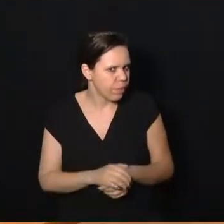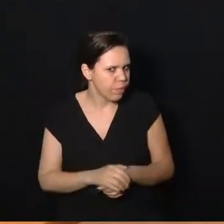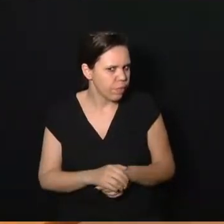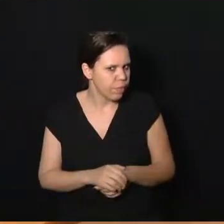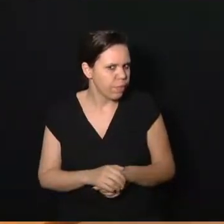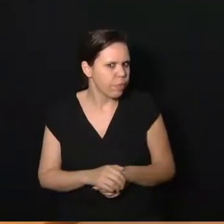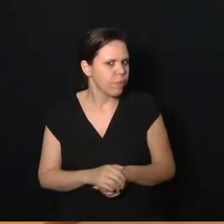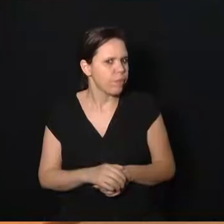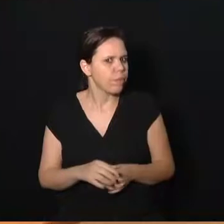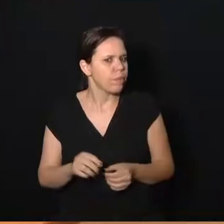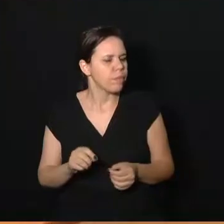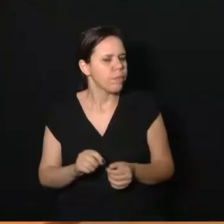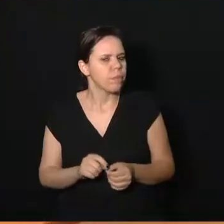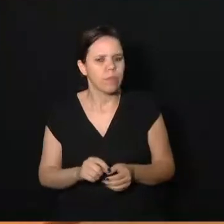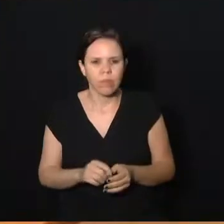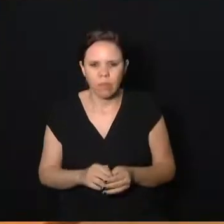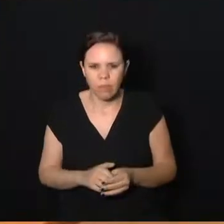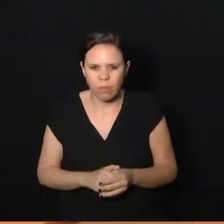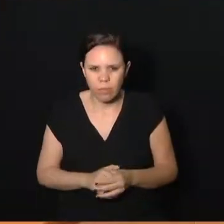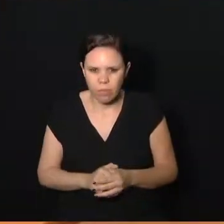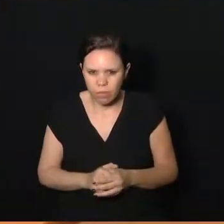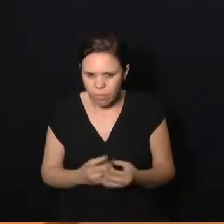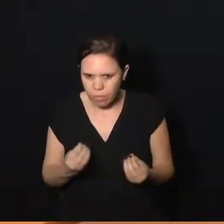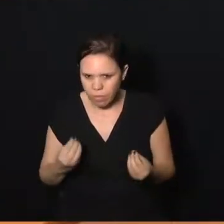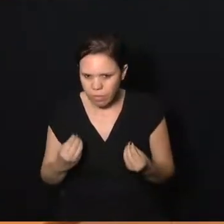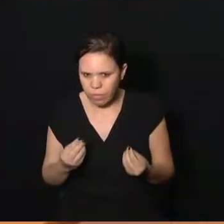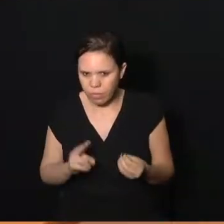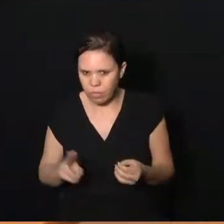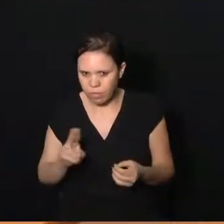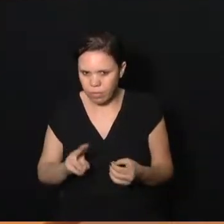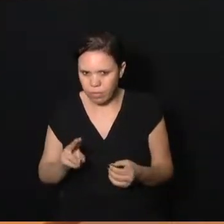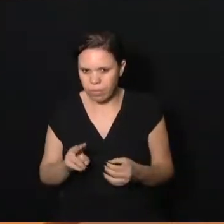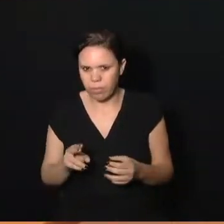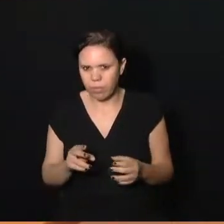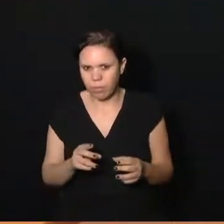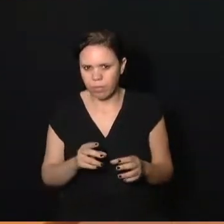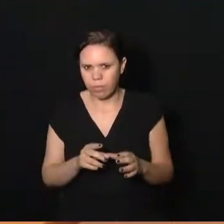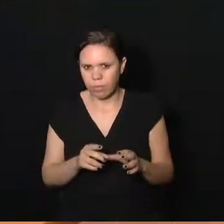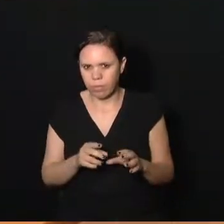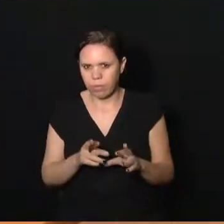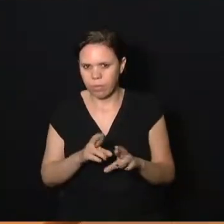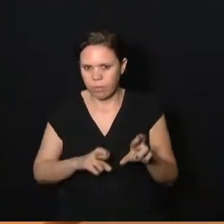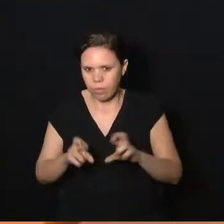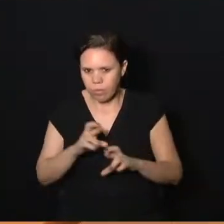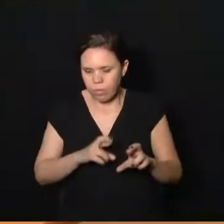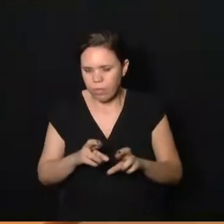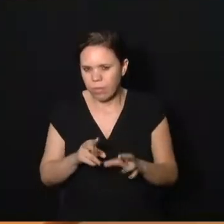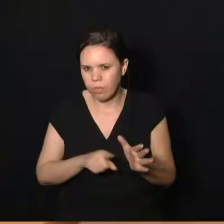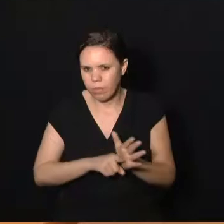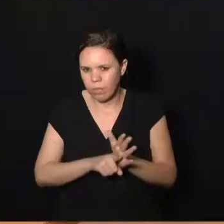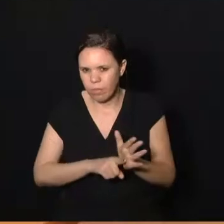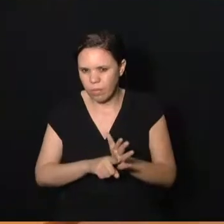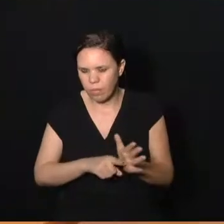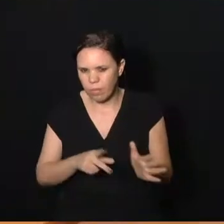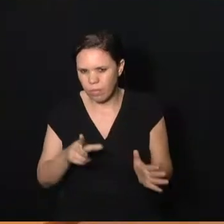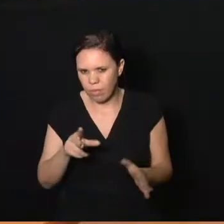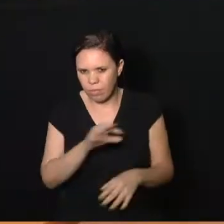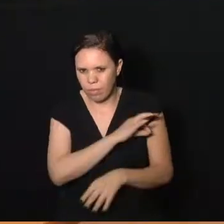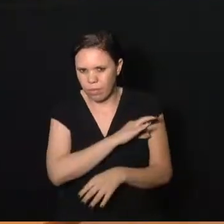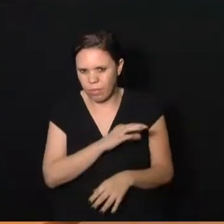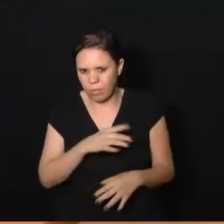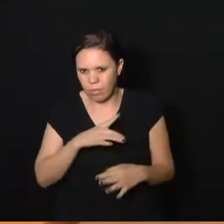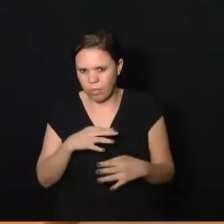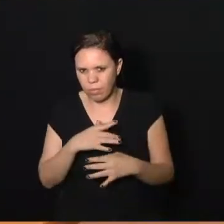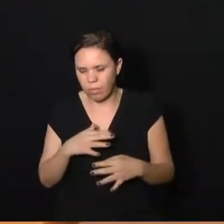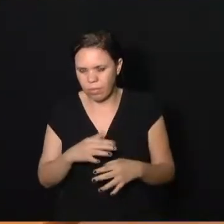eles chamam, né, os living labs. Então, como eu posso utilizar esses laboratórios para desenvolver soluções dentro da cidade? Então, é feito isso, é uma